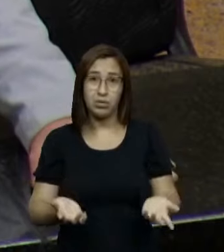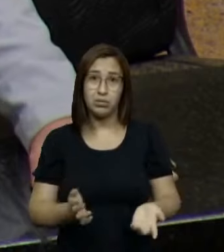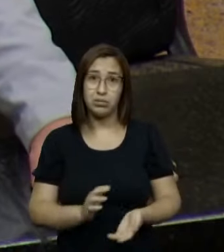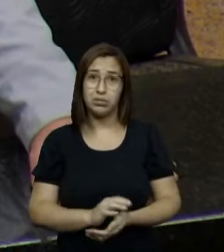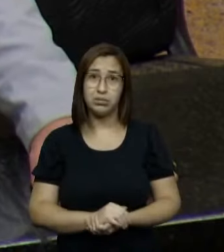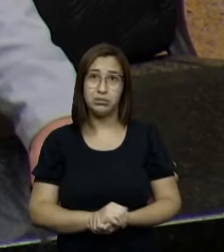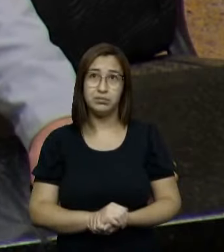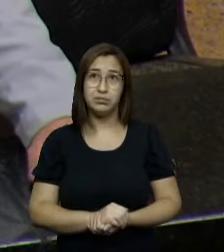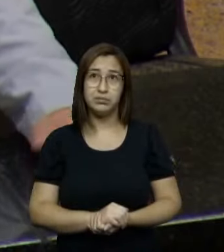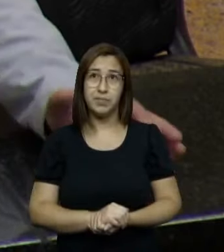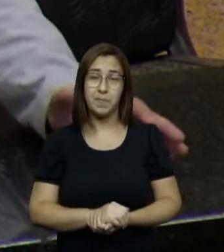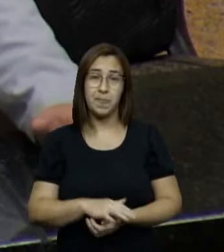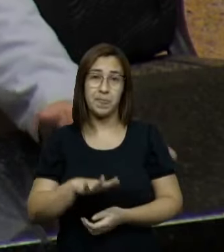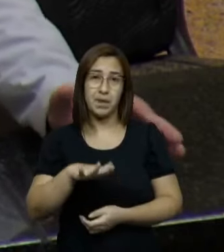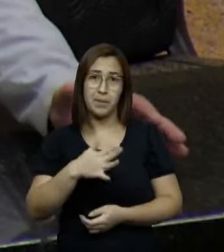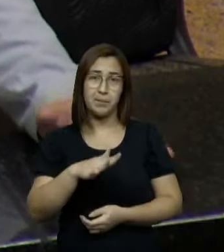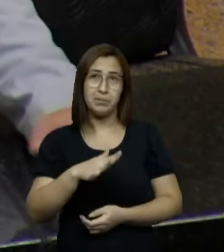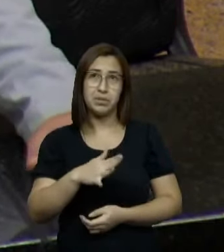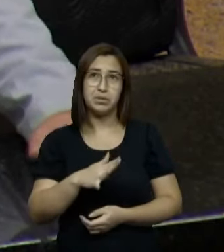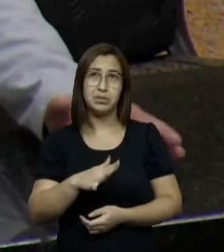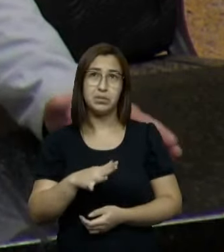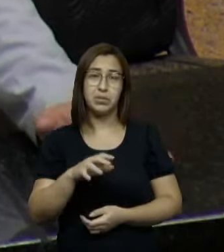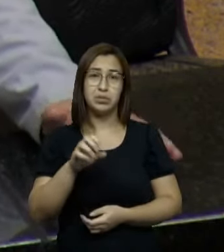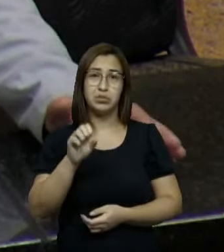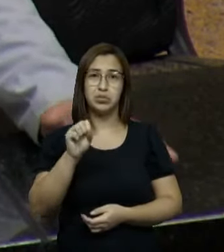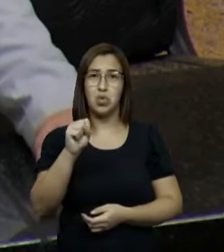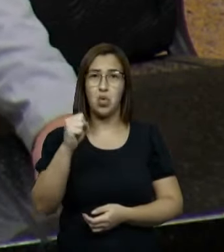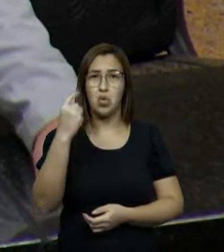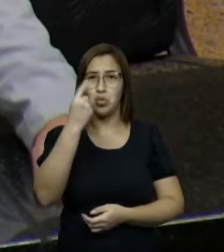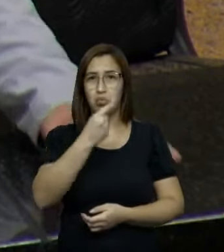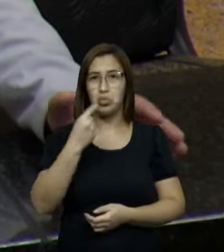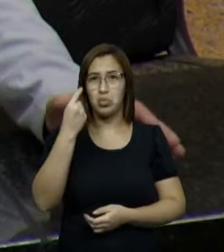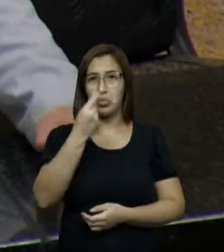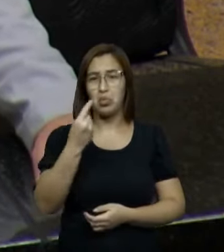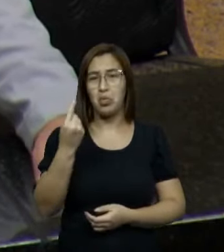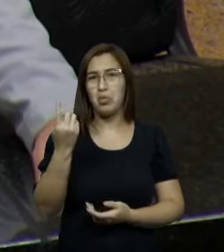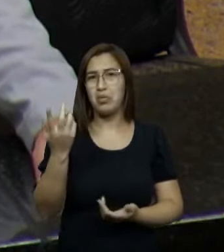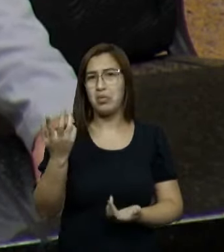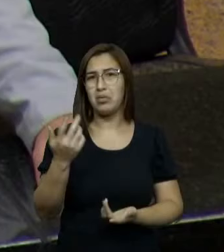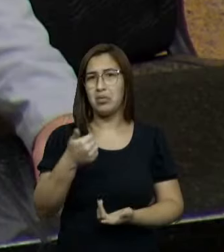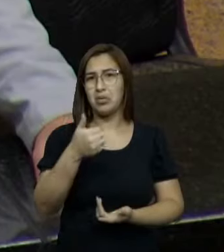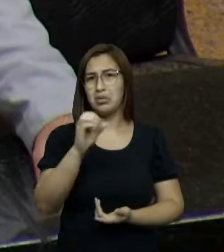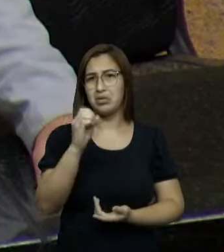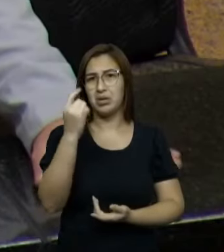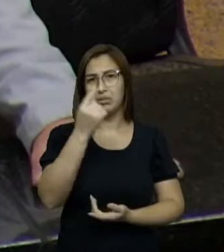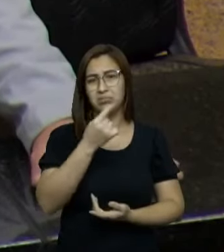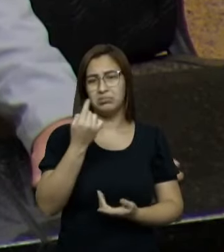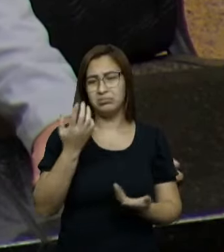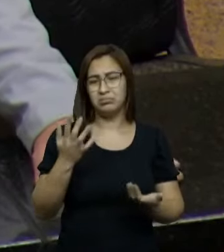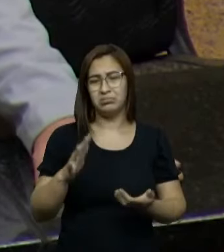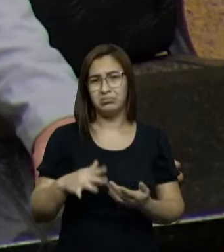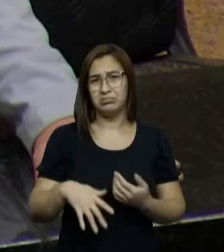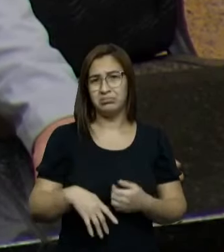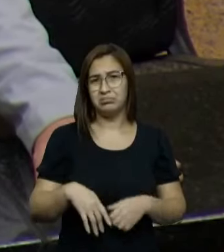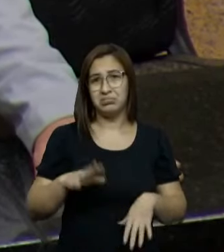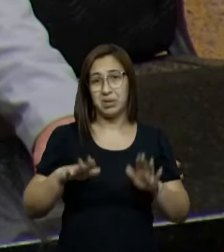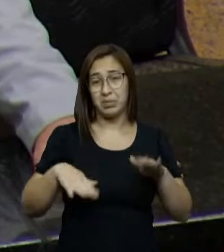ali em cerca de 8 horas, 9 horas, 10 horas, conforme o roteiro que você